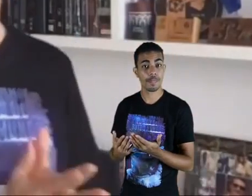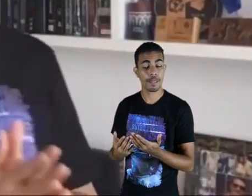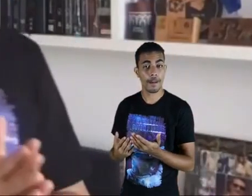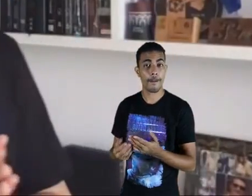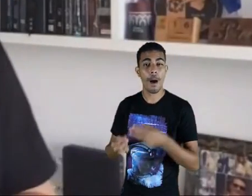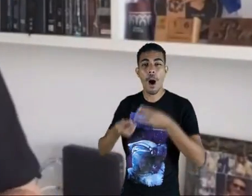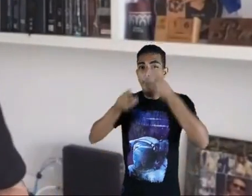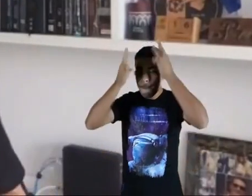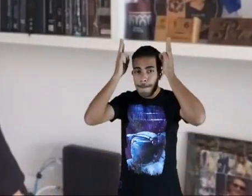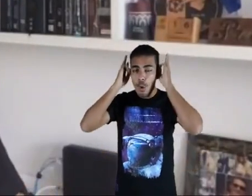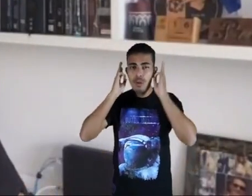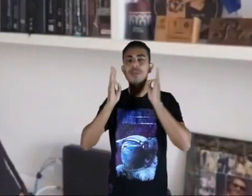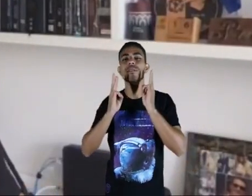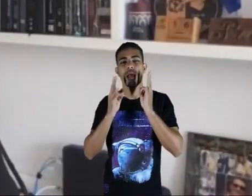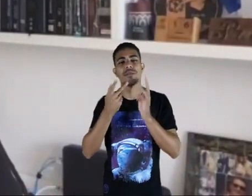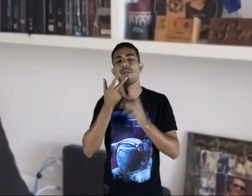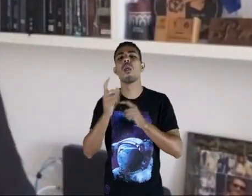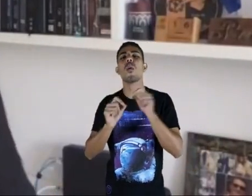Moisés diz,